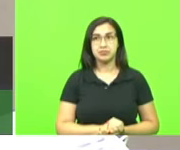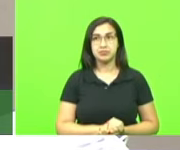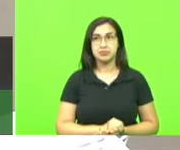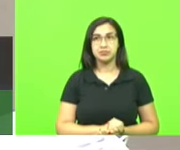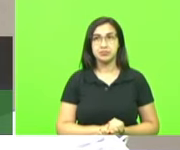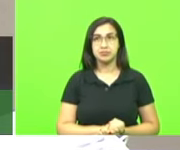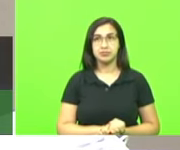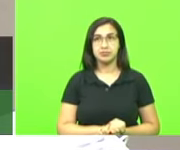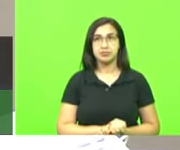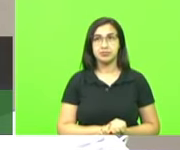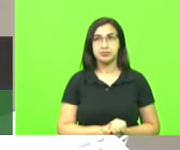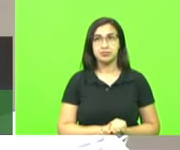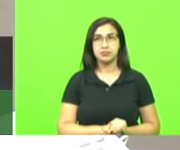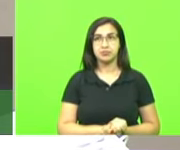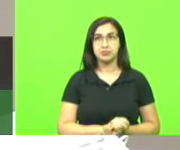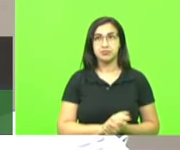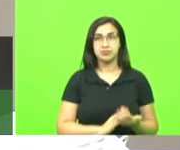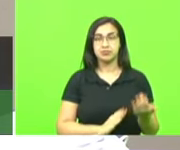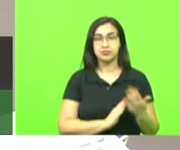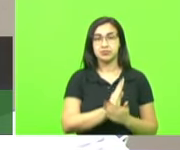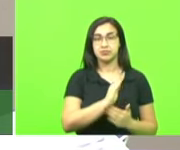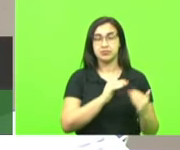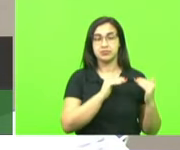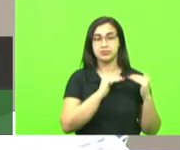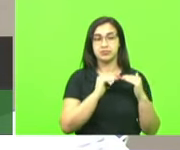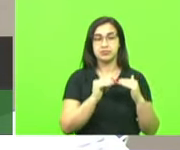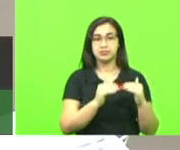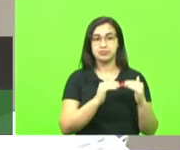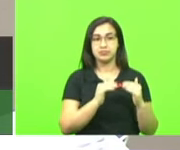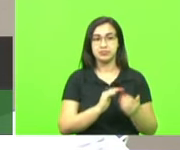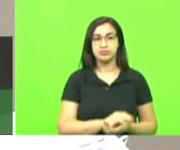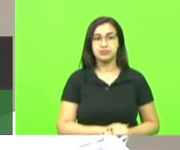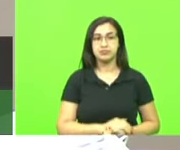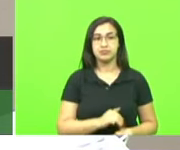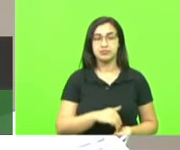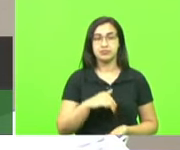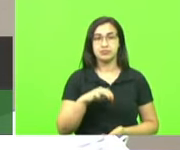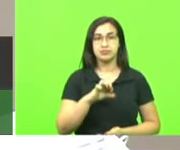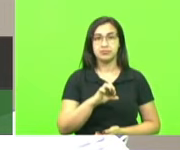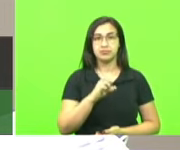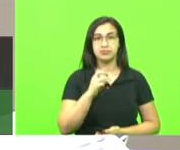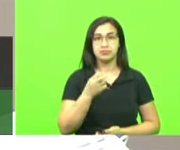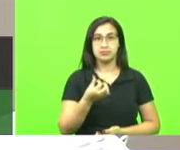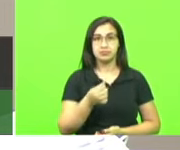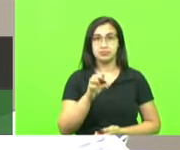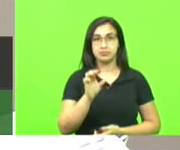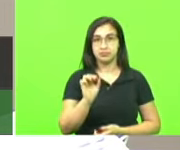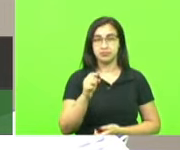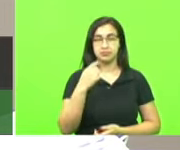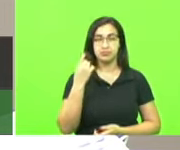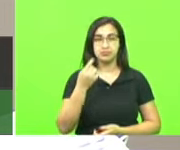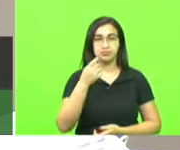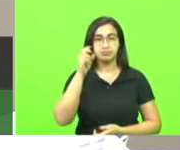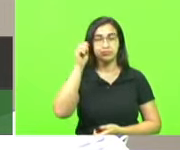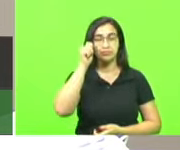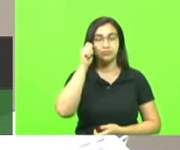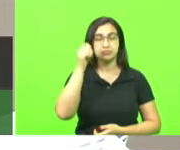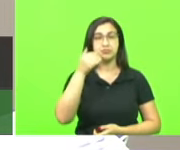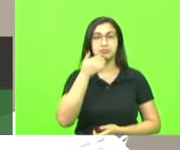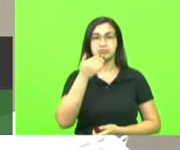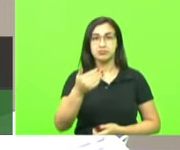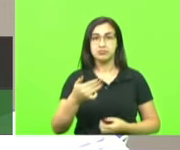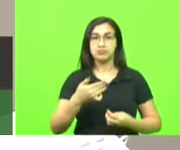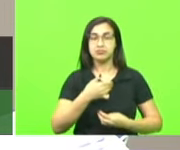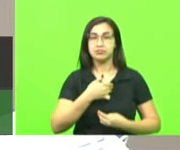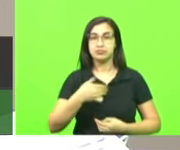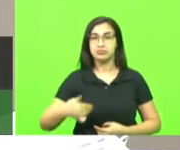que aprovam permaneçam como se encontram. Aprovado por unanimidade. Moção 960, autor deputado Adrianinho, apelando ao ministro da